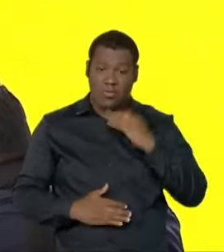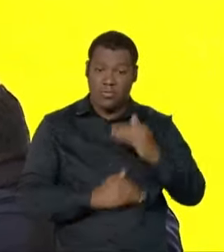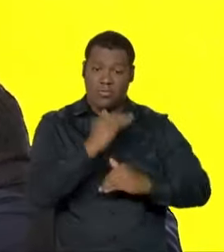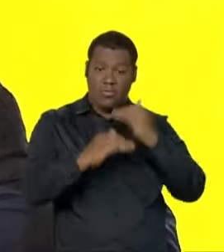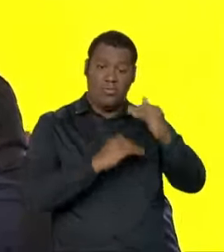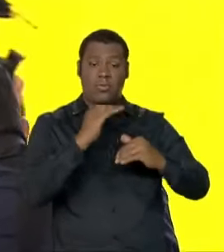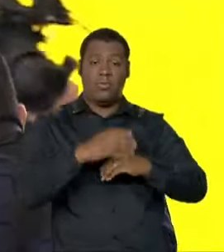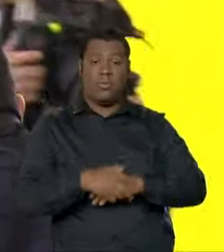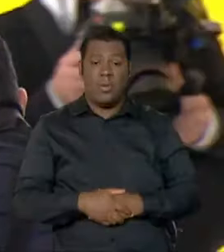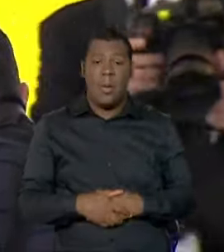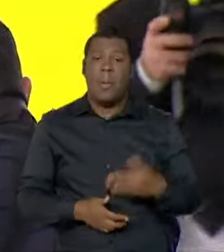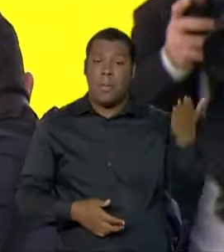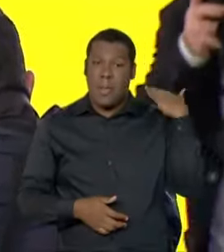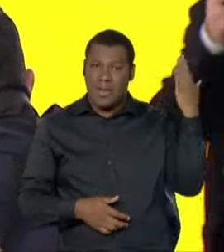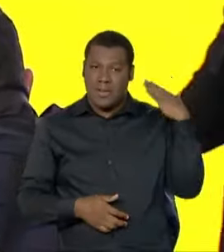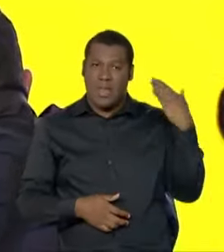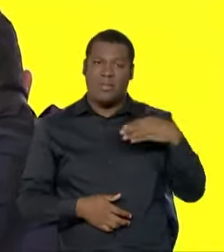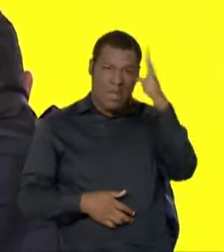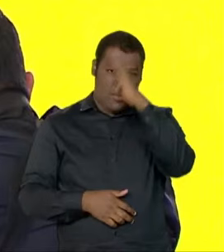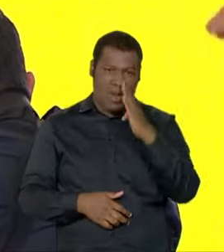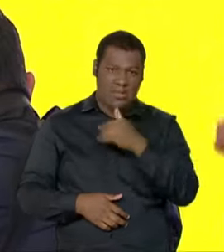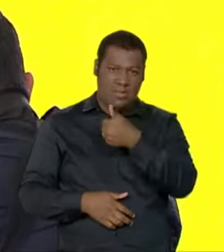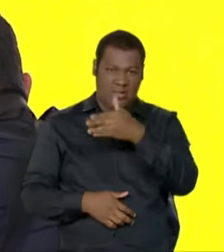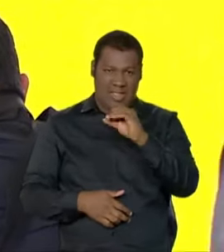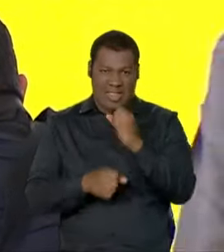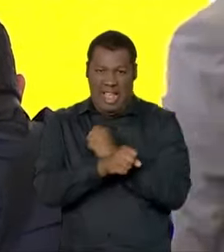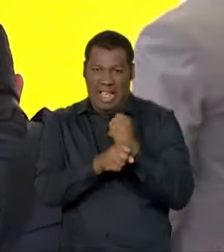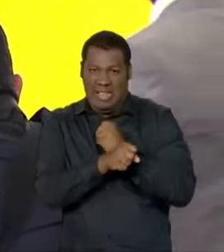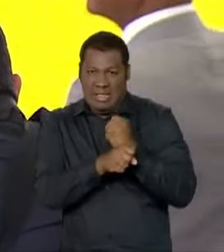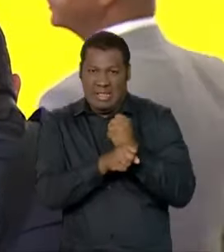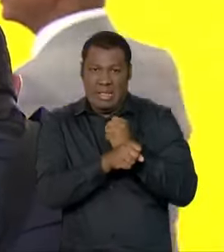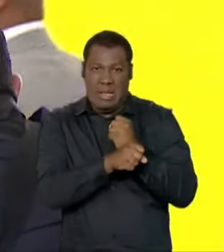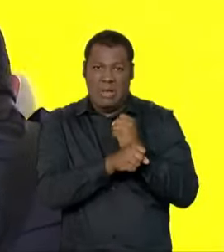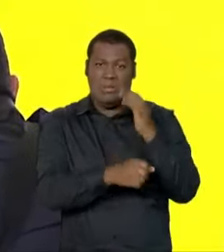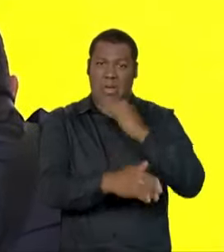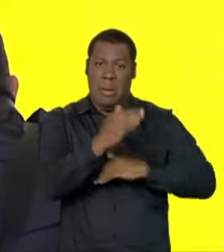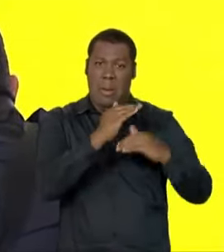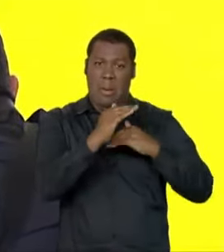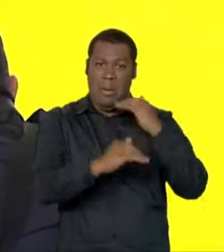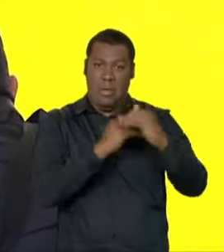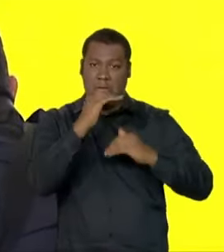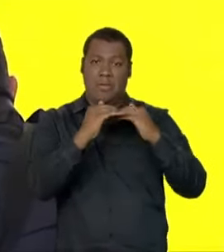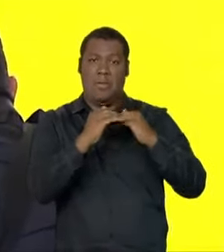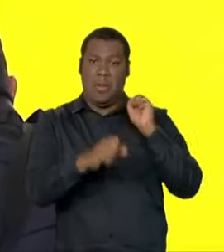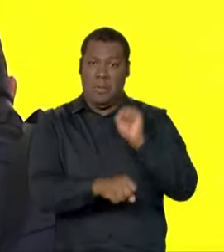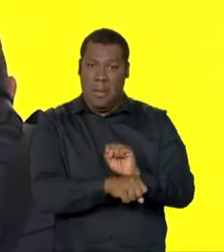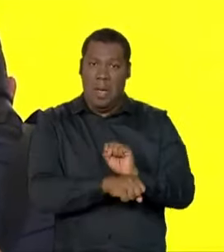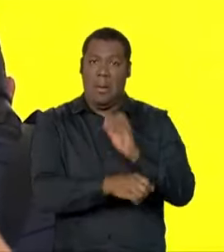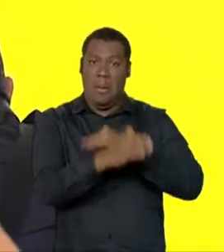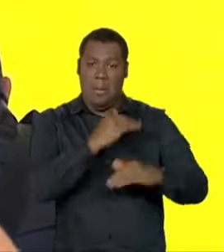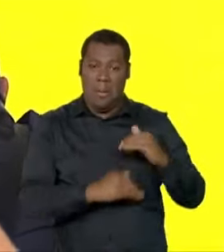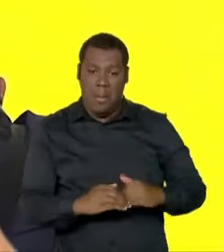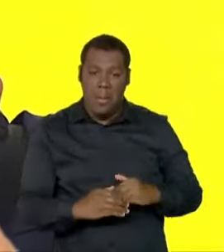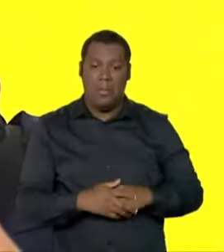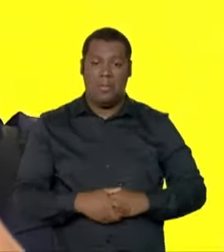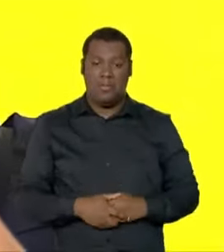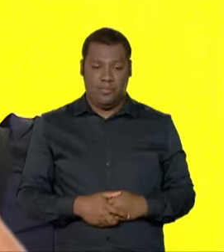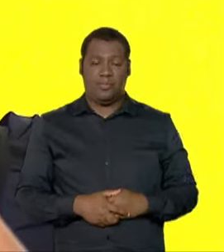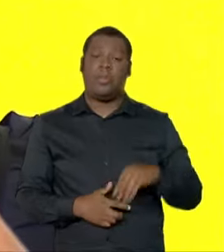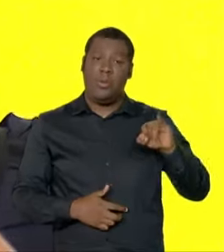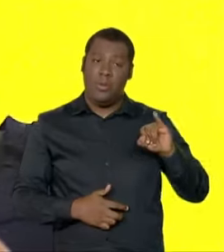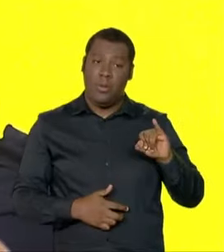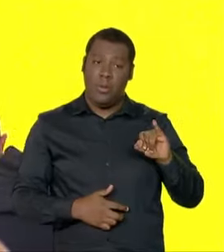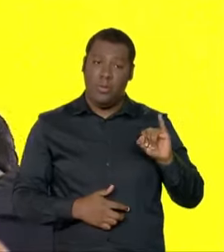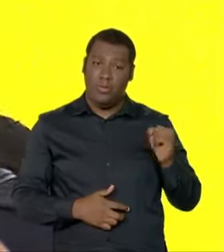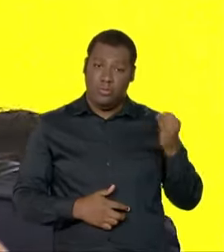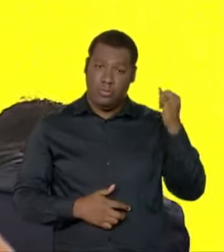Brasil ficou 10 anos estagnado, taxas de crescimento muito baixas, incompatível com o nosso potencial. Nós